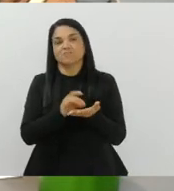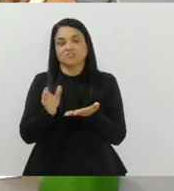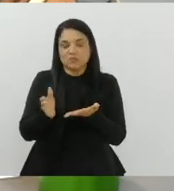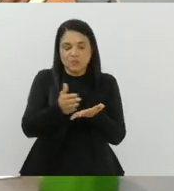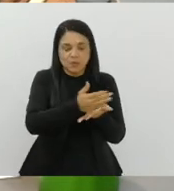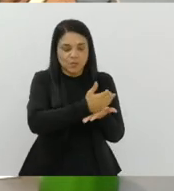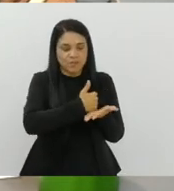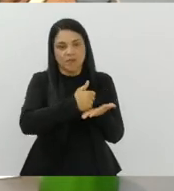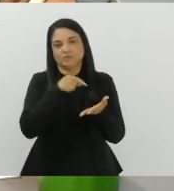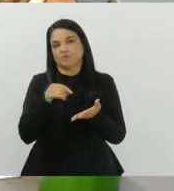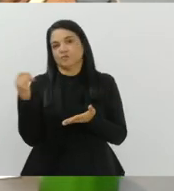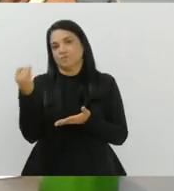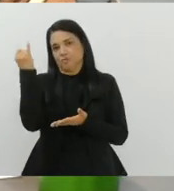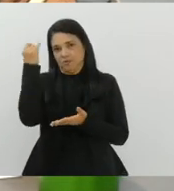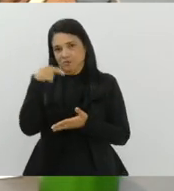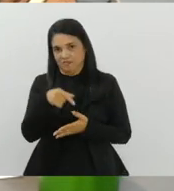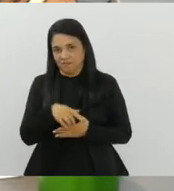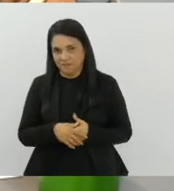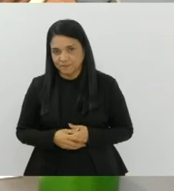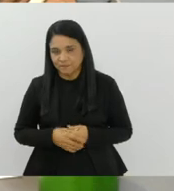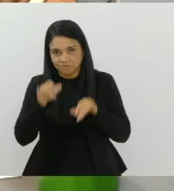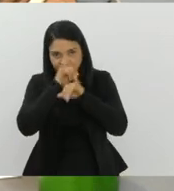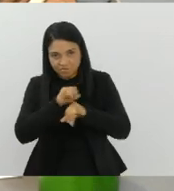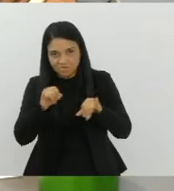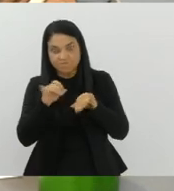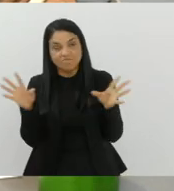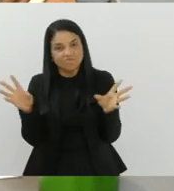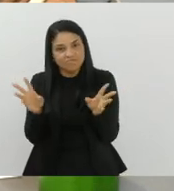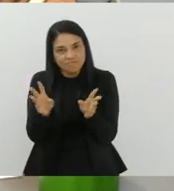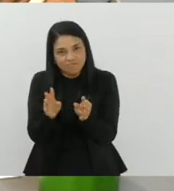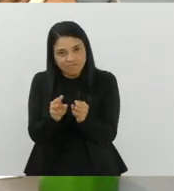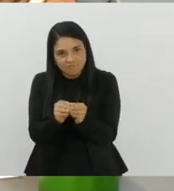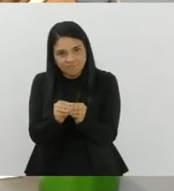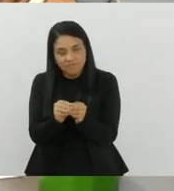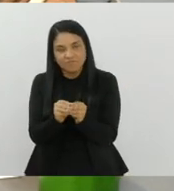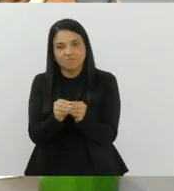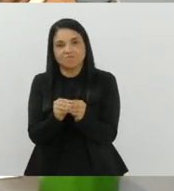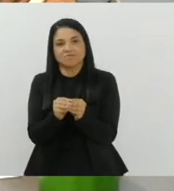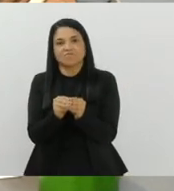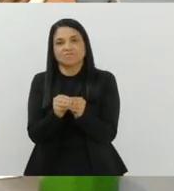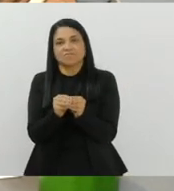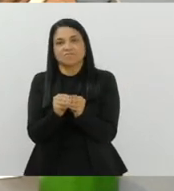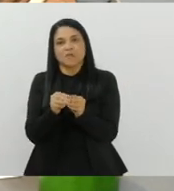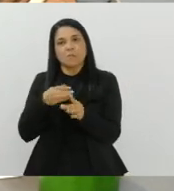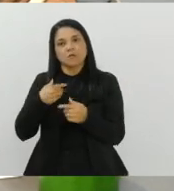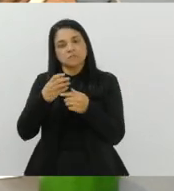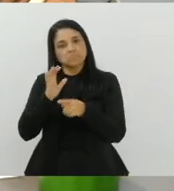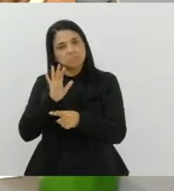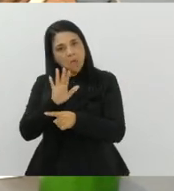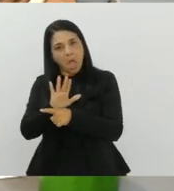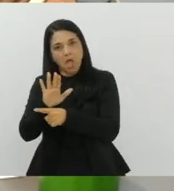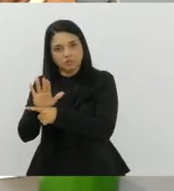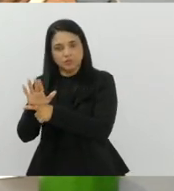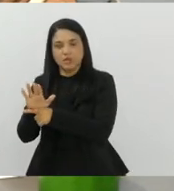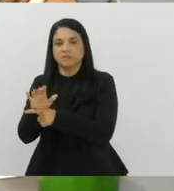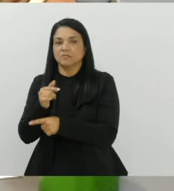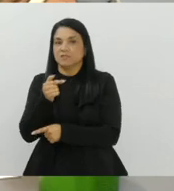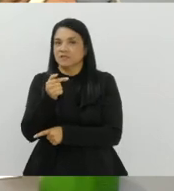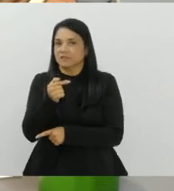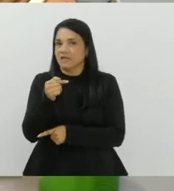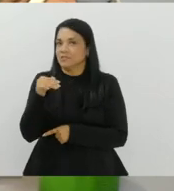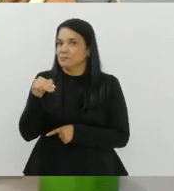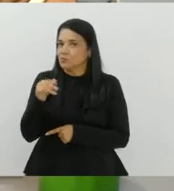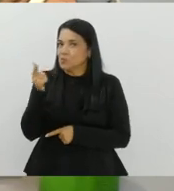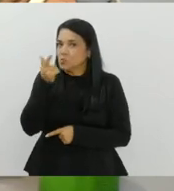dados, inclusive. Então, por fim, encerro aqui a minha fala. Espero ter colaborado. 7 minutos, eu acredito que eu